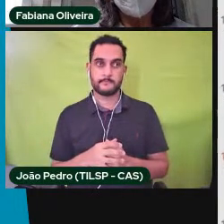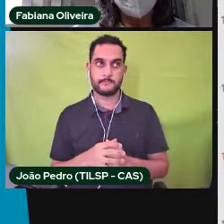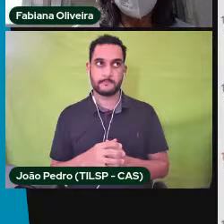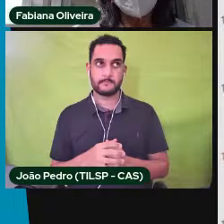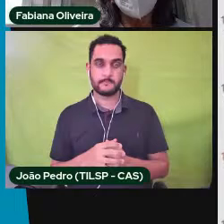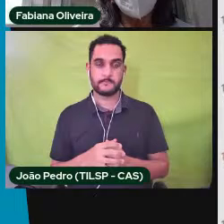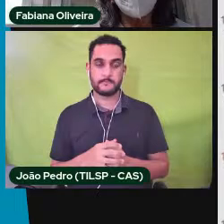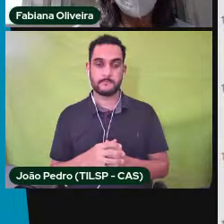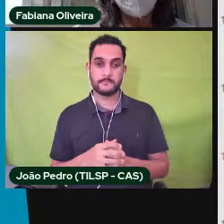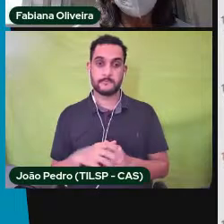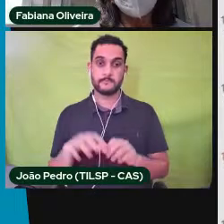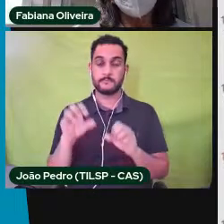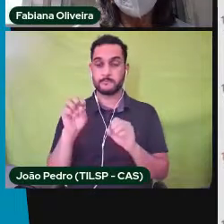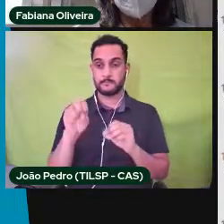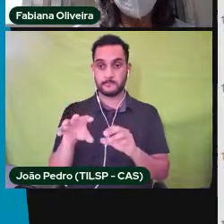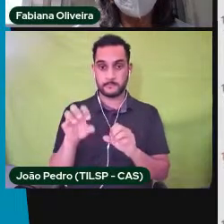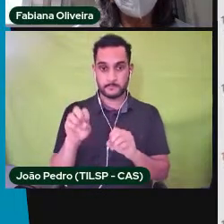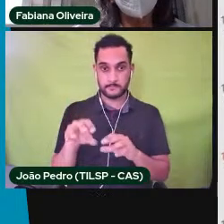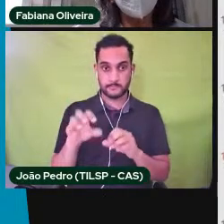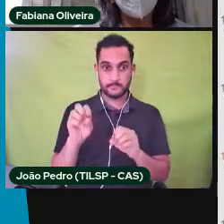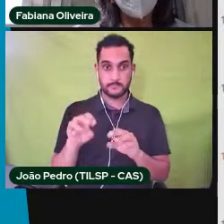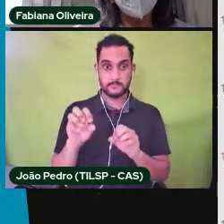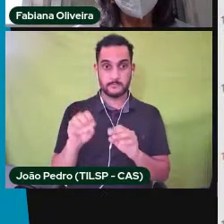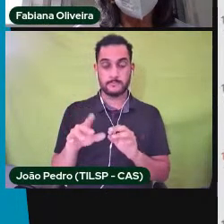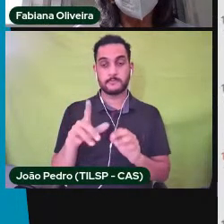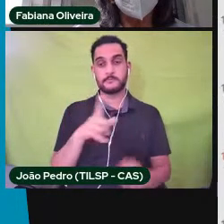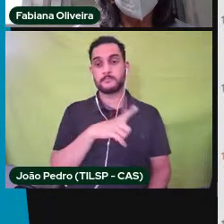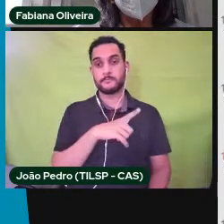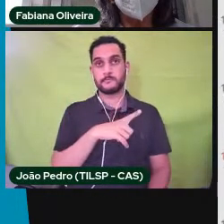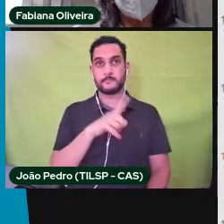E essa educação prevista pela LBI,